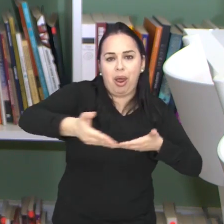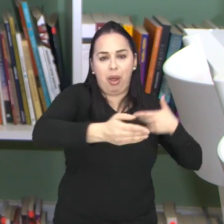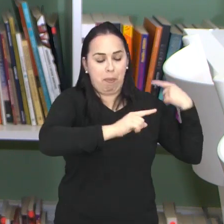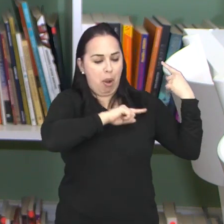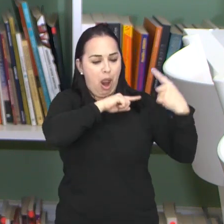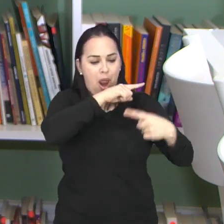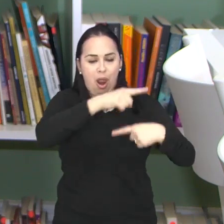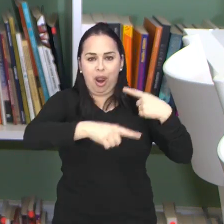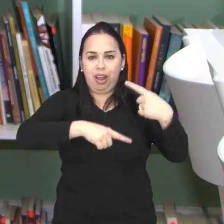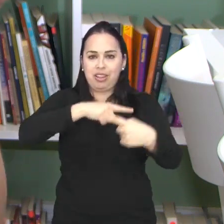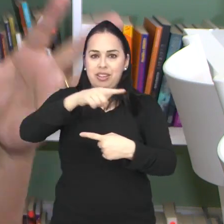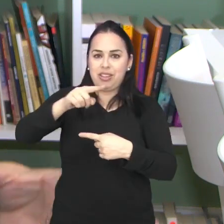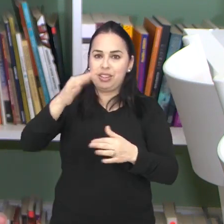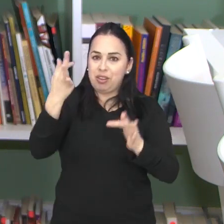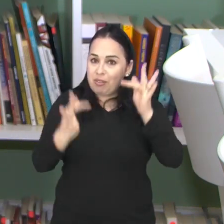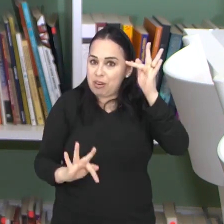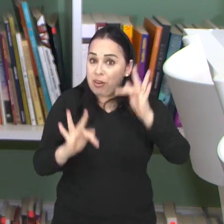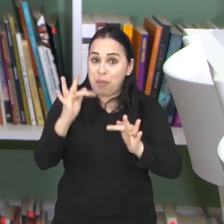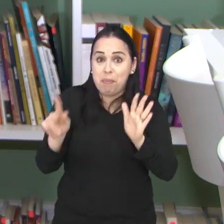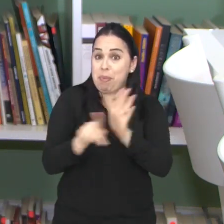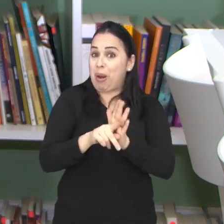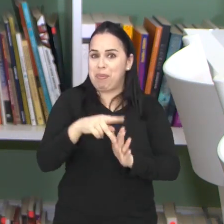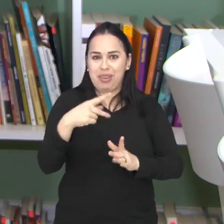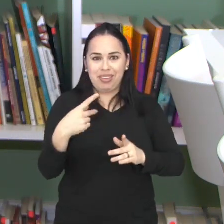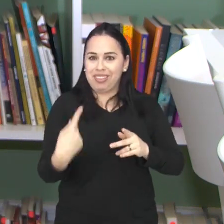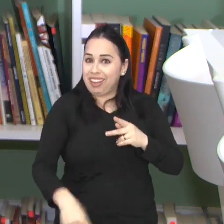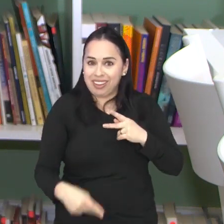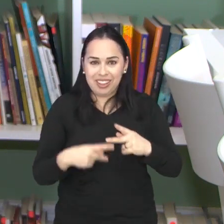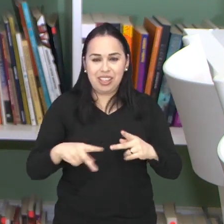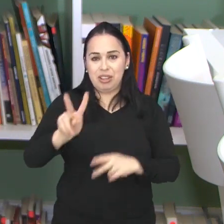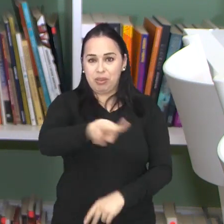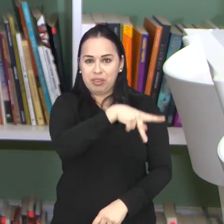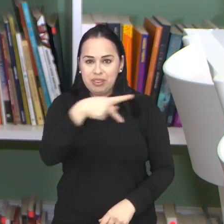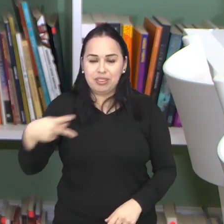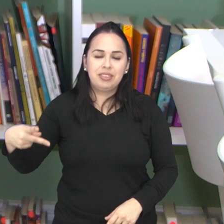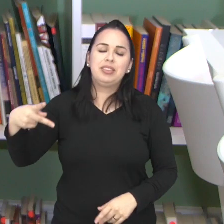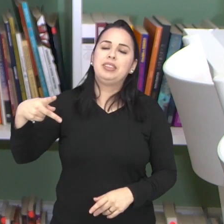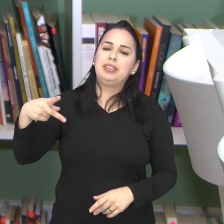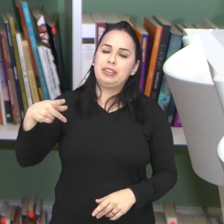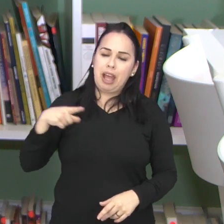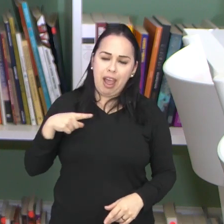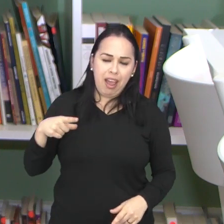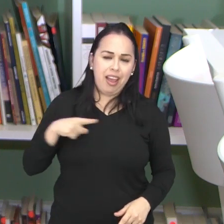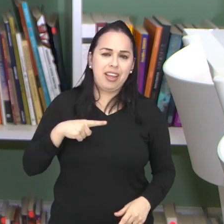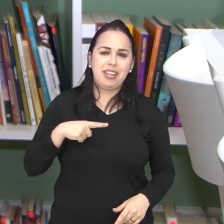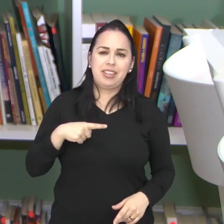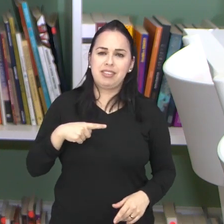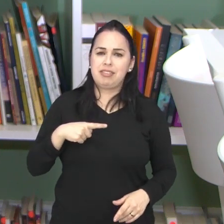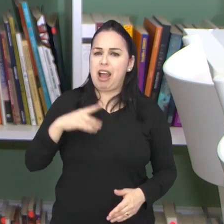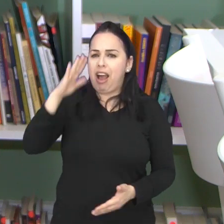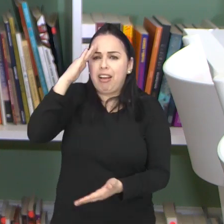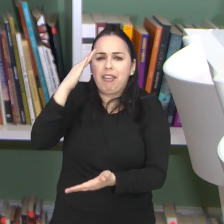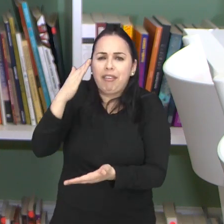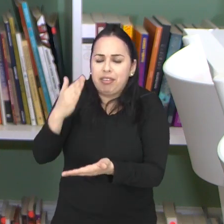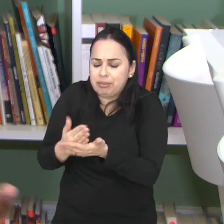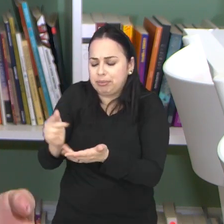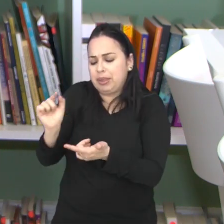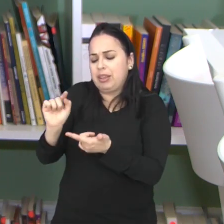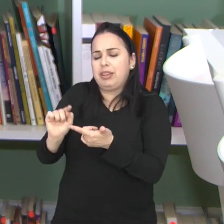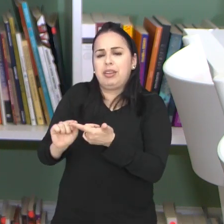se entrelaçando de tal forma que nós temos na região folclores muito particulares, né, histórias muito particulares, narrativas,